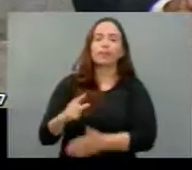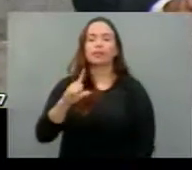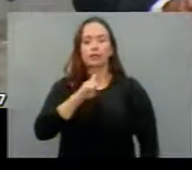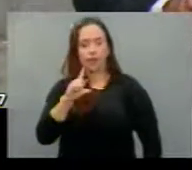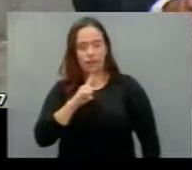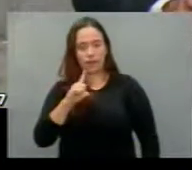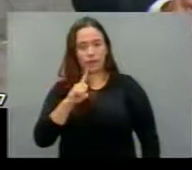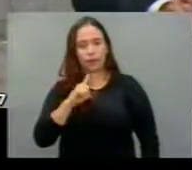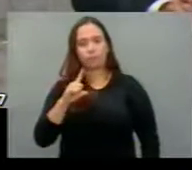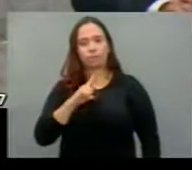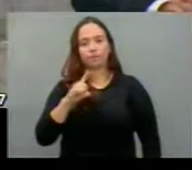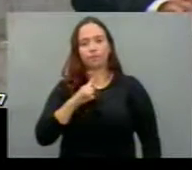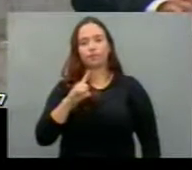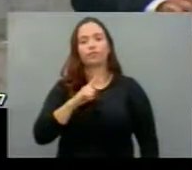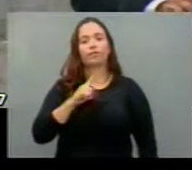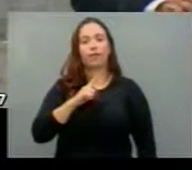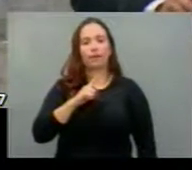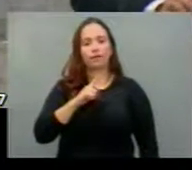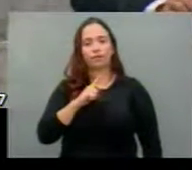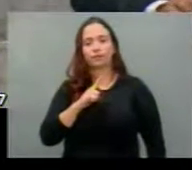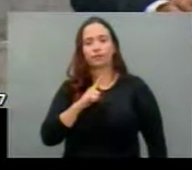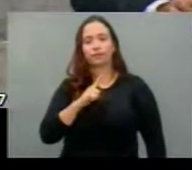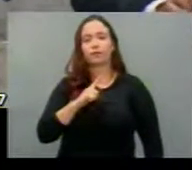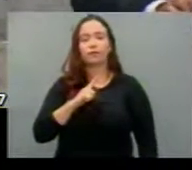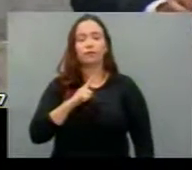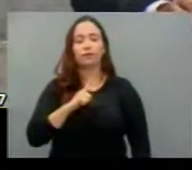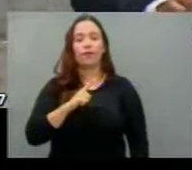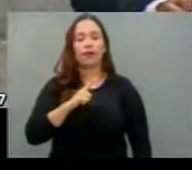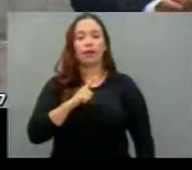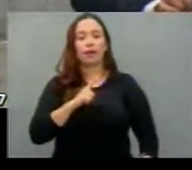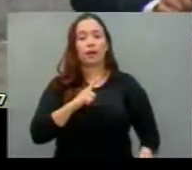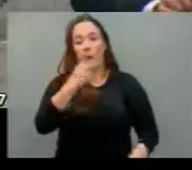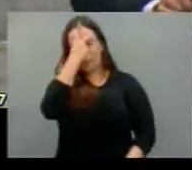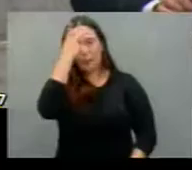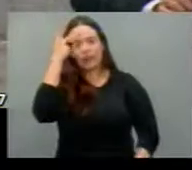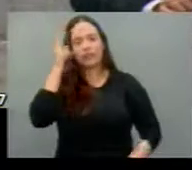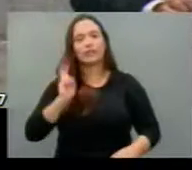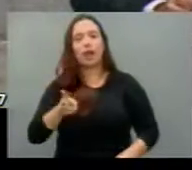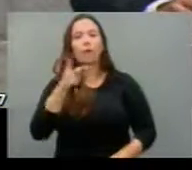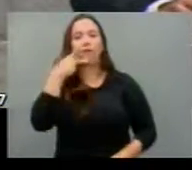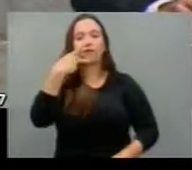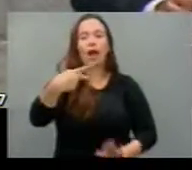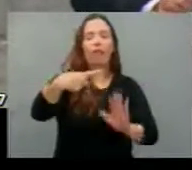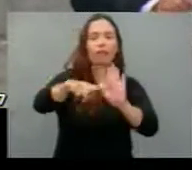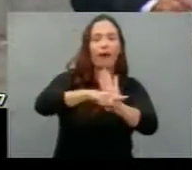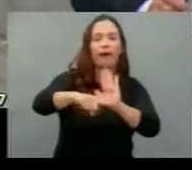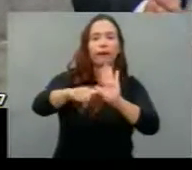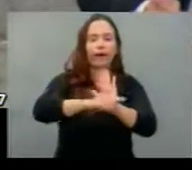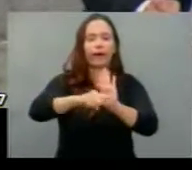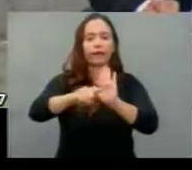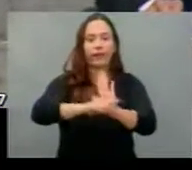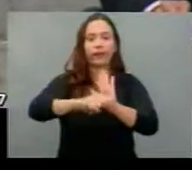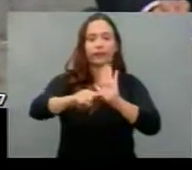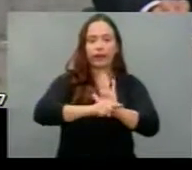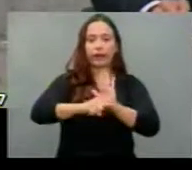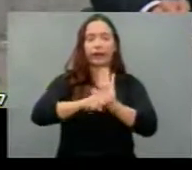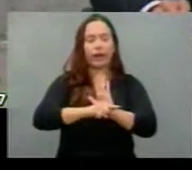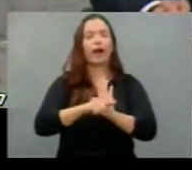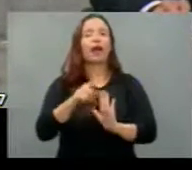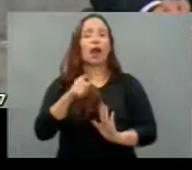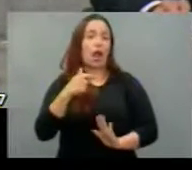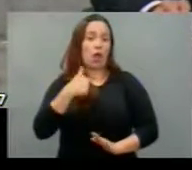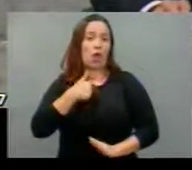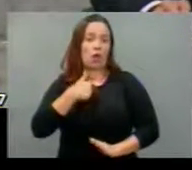expostos à opinião pública de forma negativa, ainda que não tenhamos falhas na